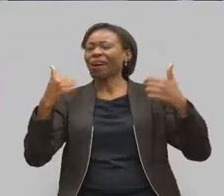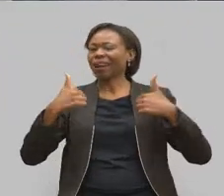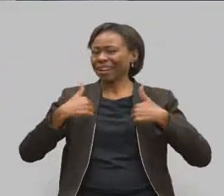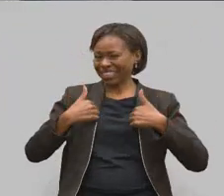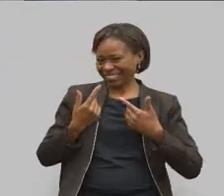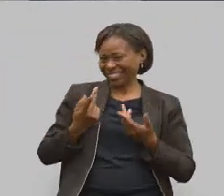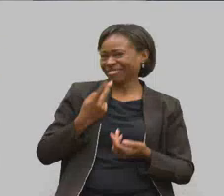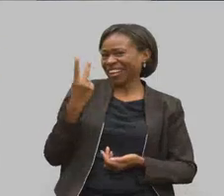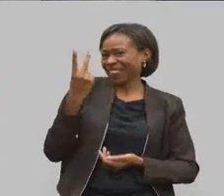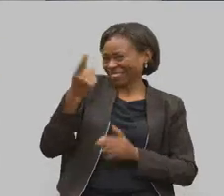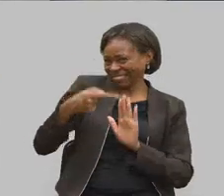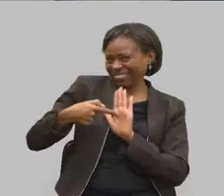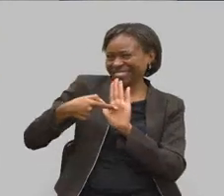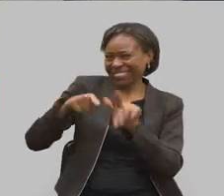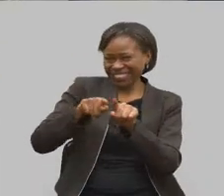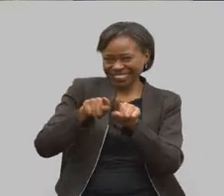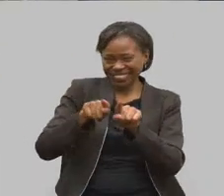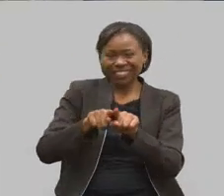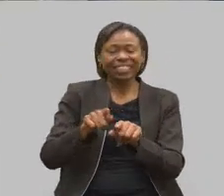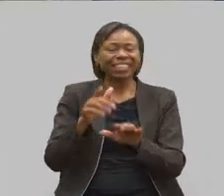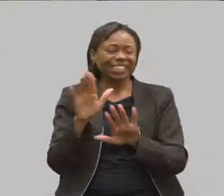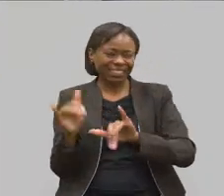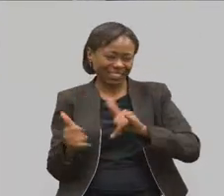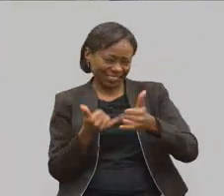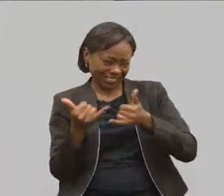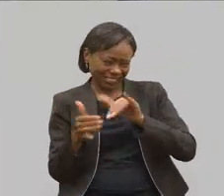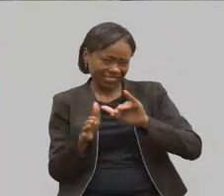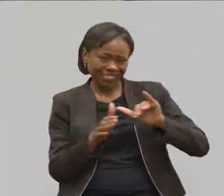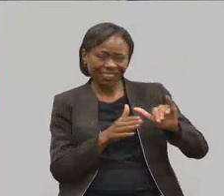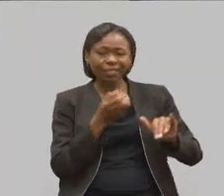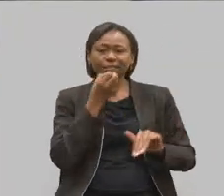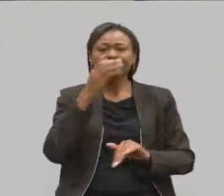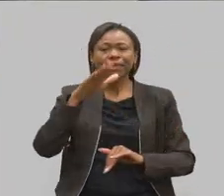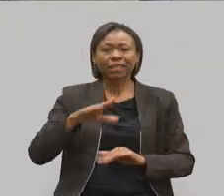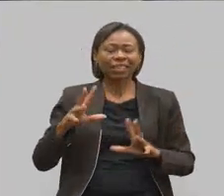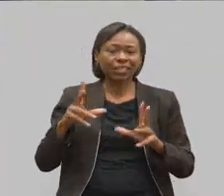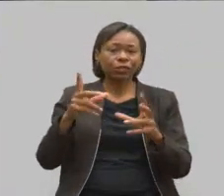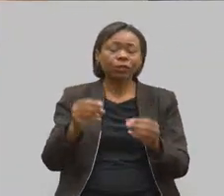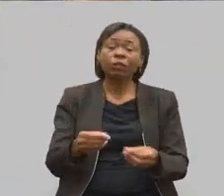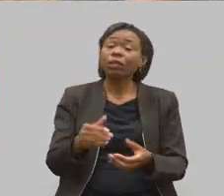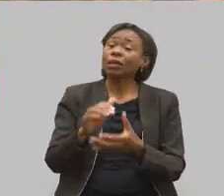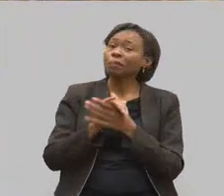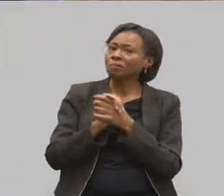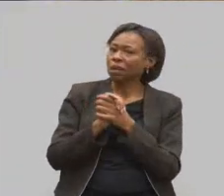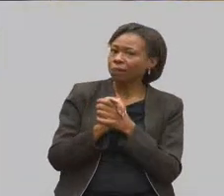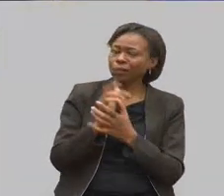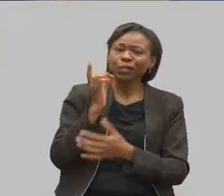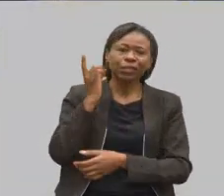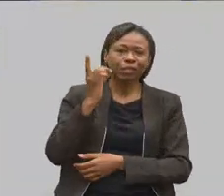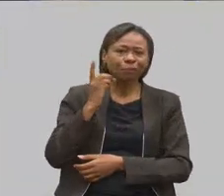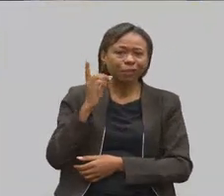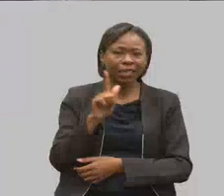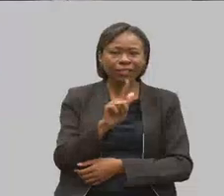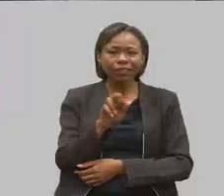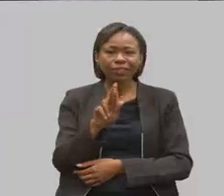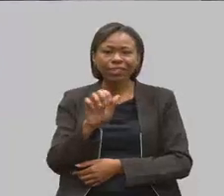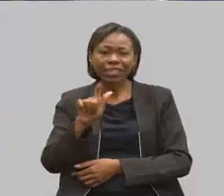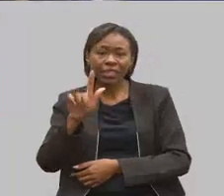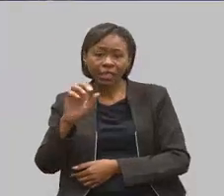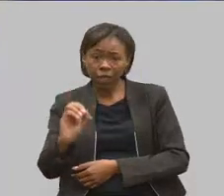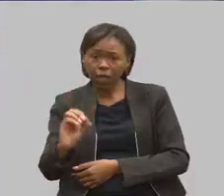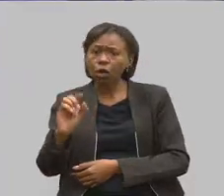eh Brincadeiras à parte boa tarde a todos Parabéns deputado grego por trazer essa discussão